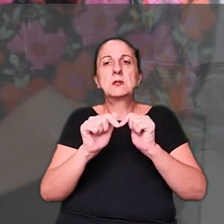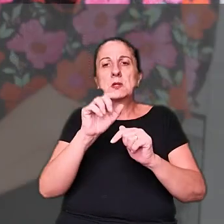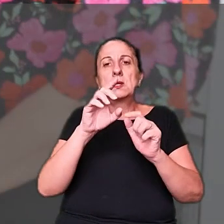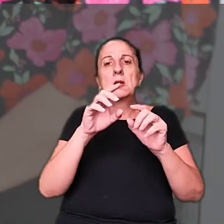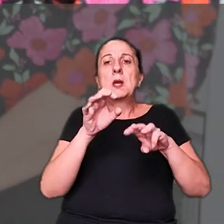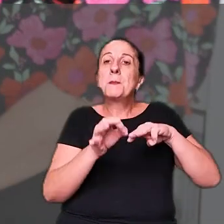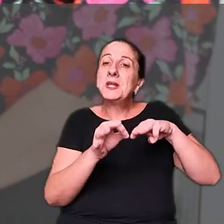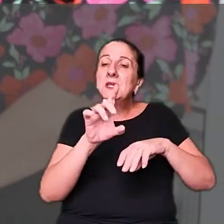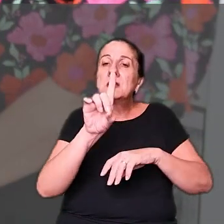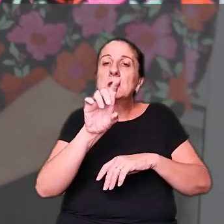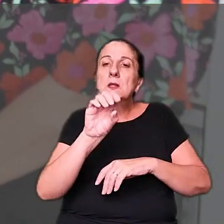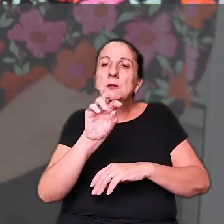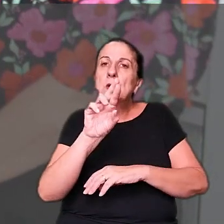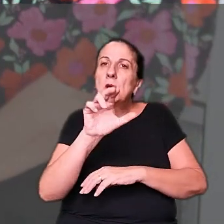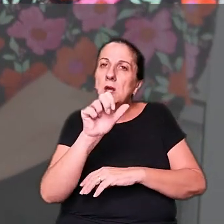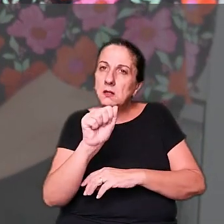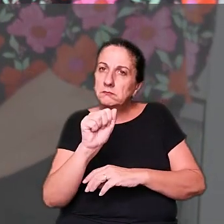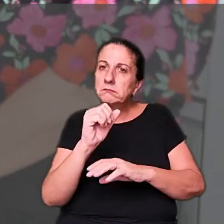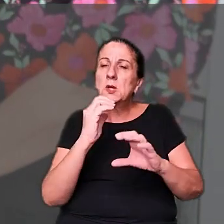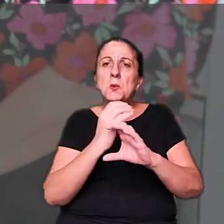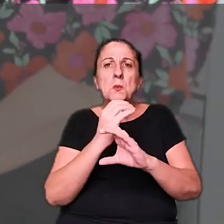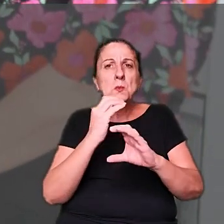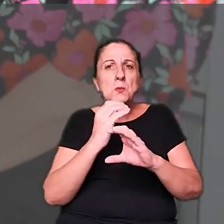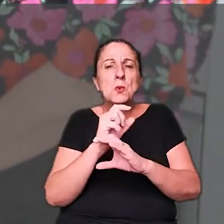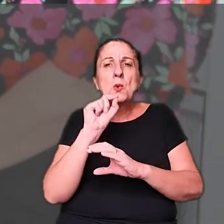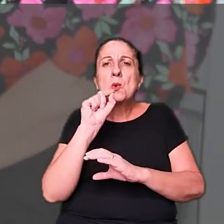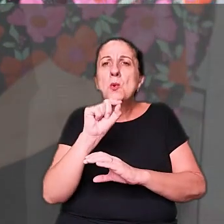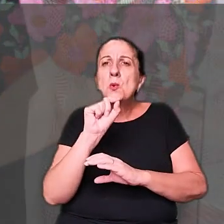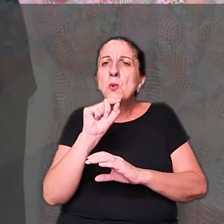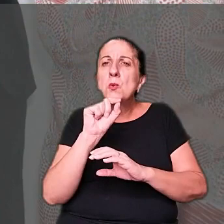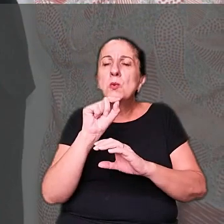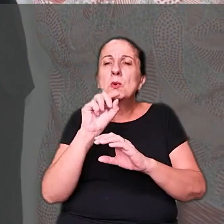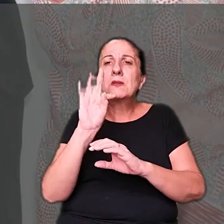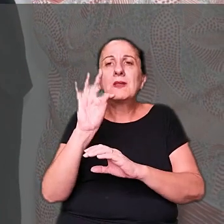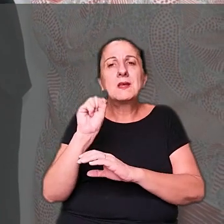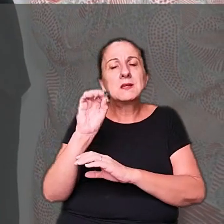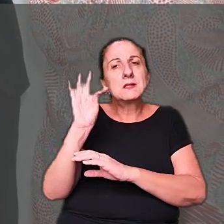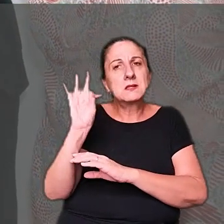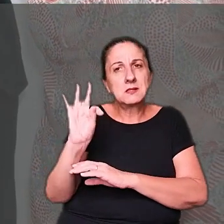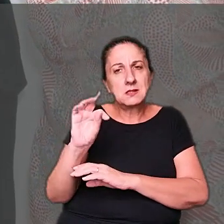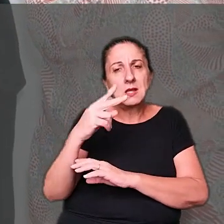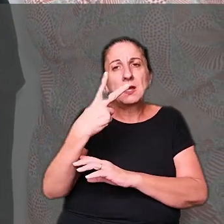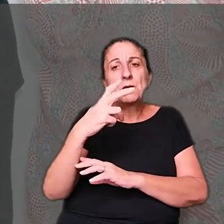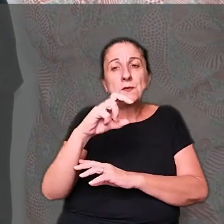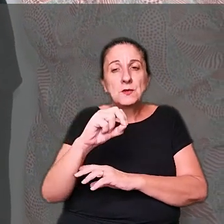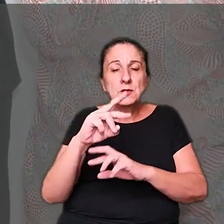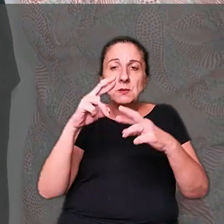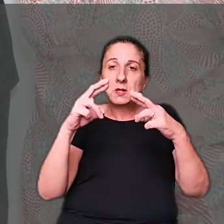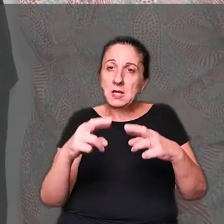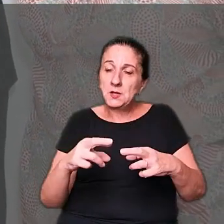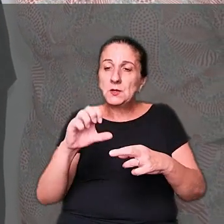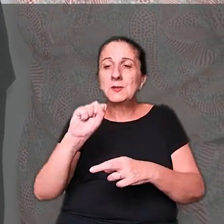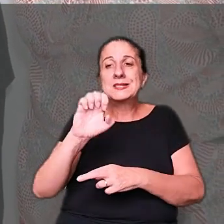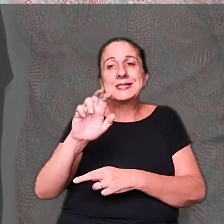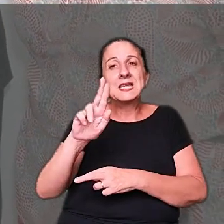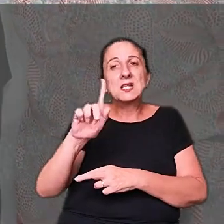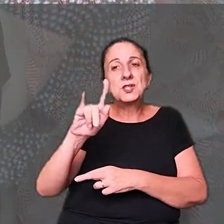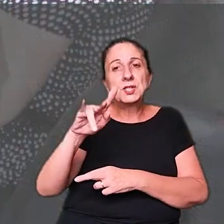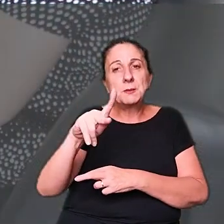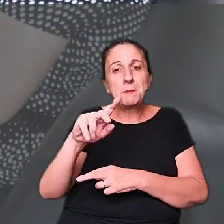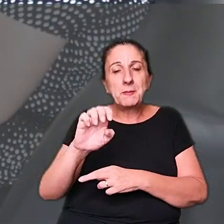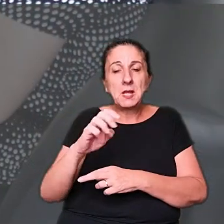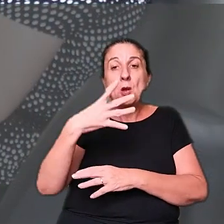Trabalho, ministra Dora Maria da Costa, concluiu correição ordinária no Tribunal Regional do Trabalho da 20ª Região em